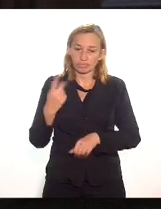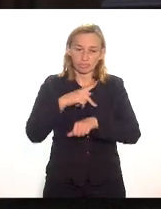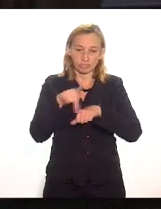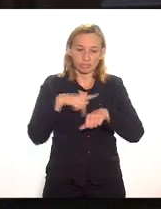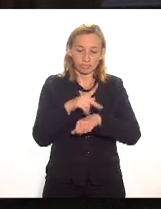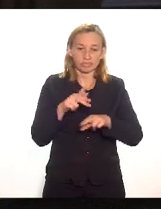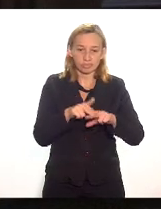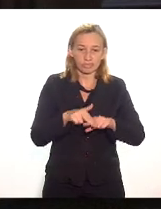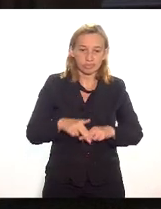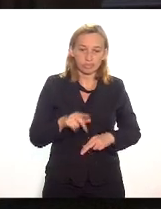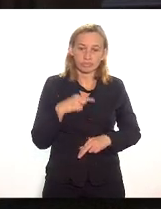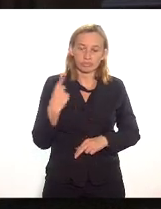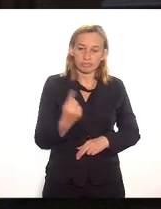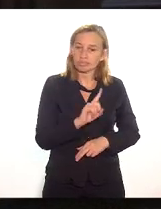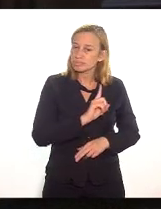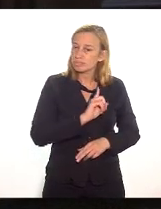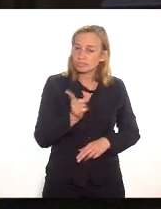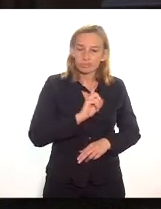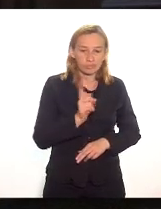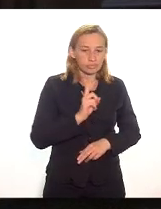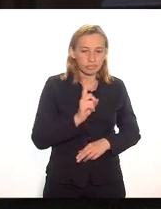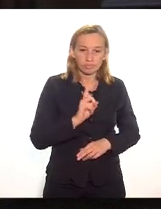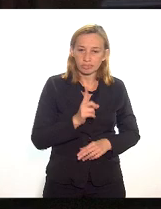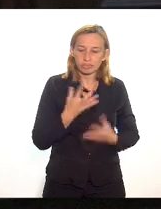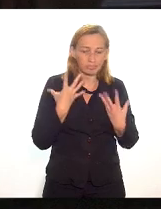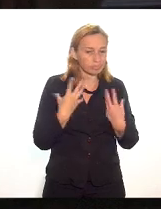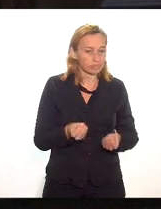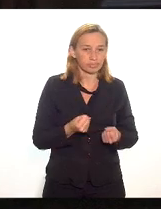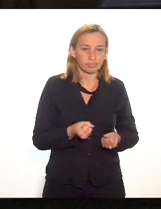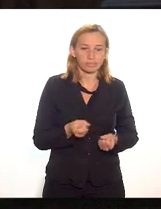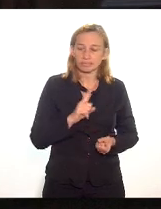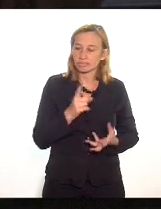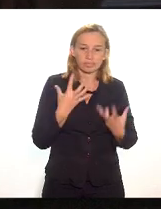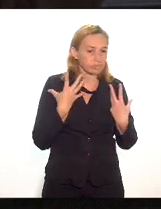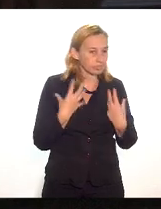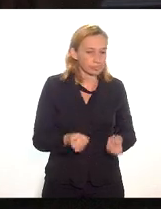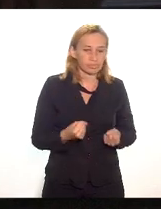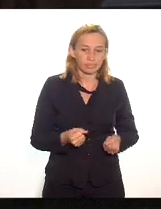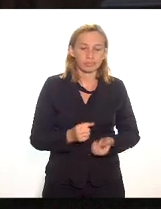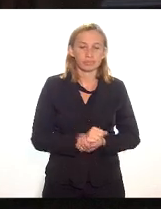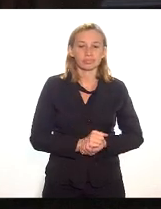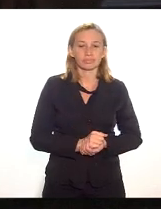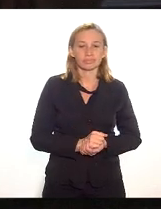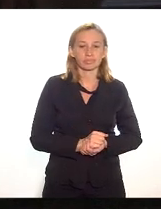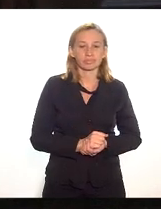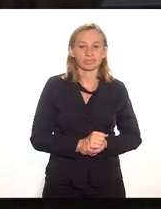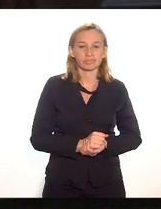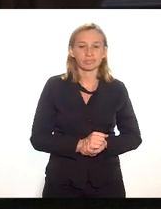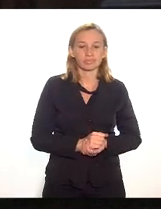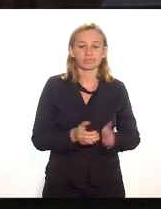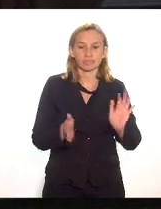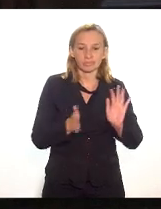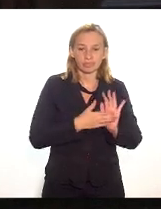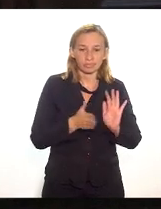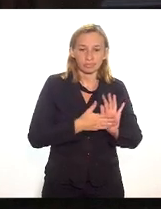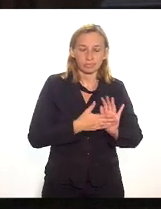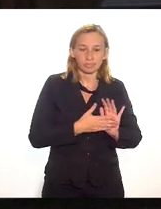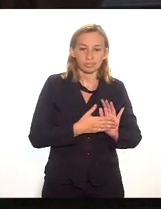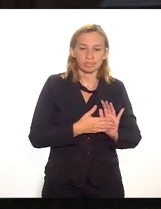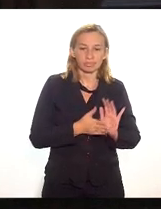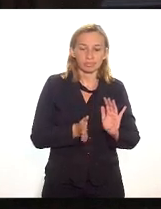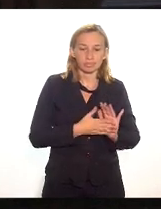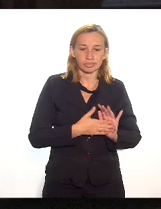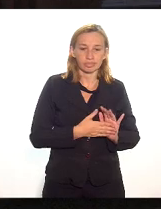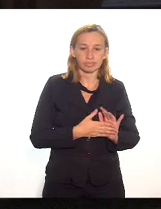isso que nós não vamos nos dobrar, nós não vamos nos dobrar à proposta de Guedes,